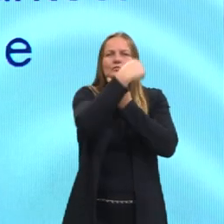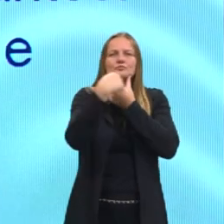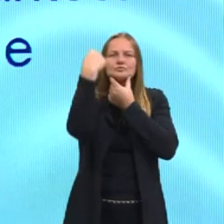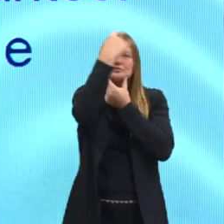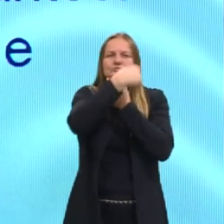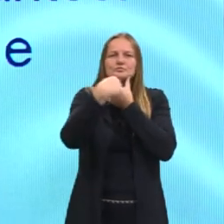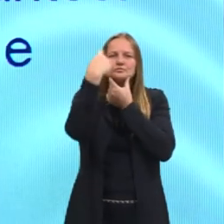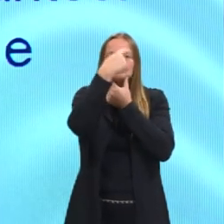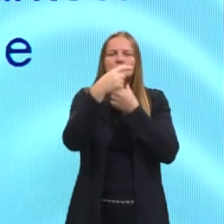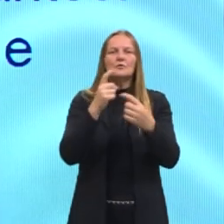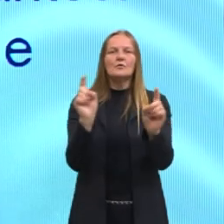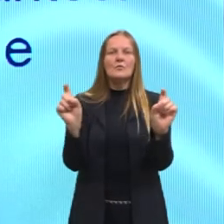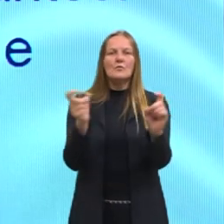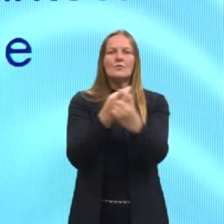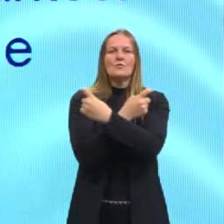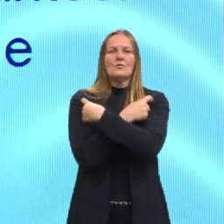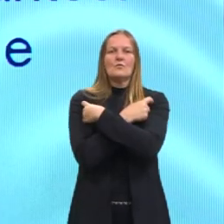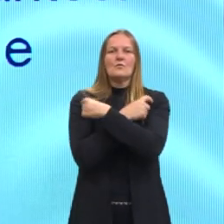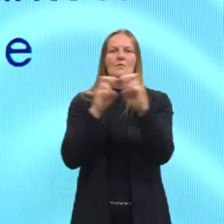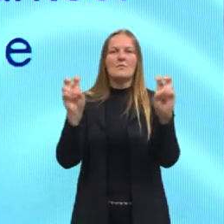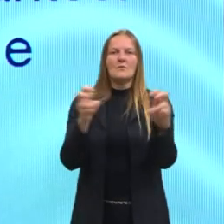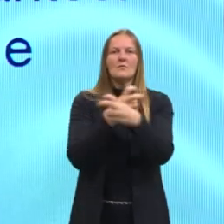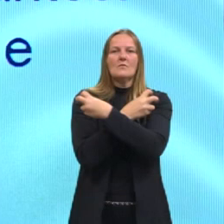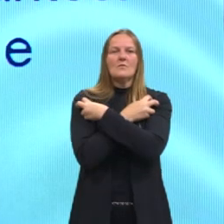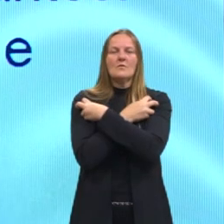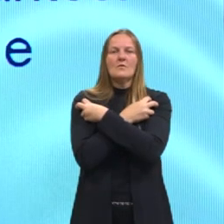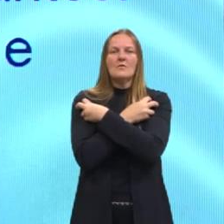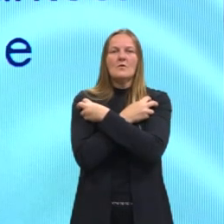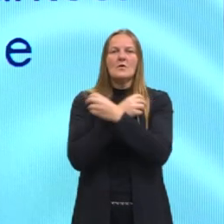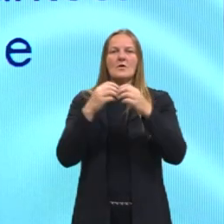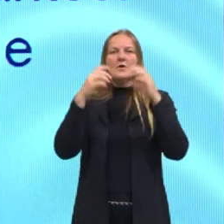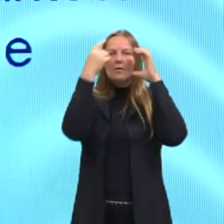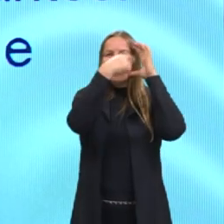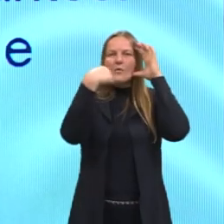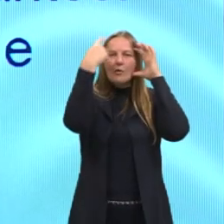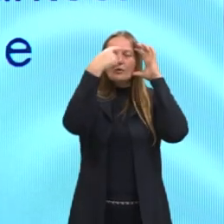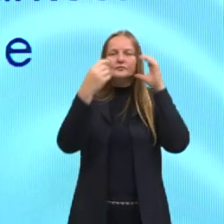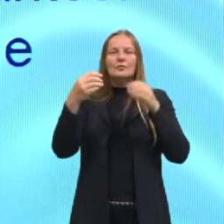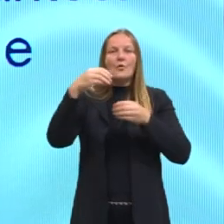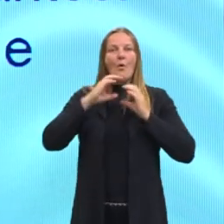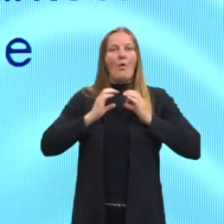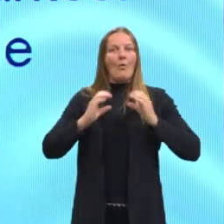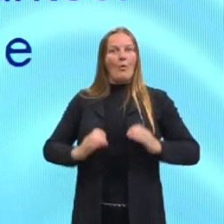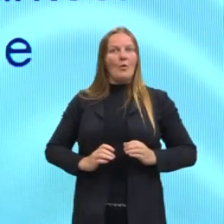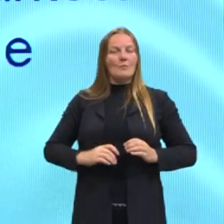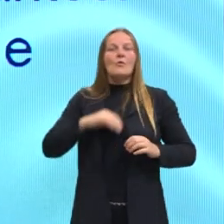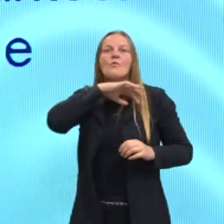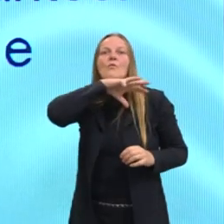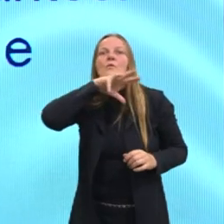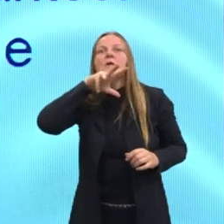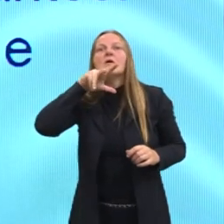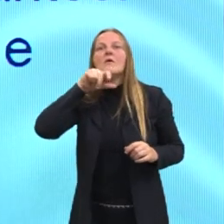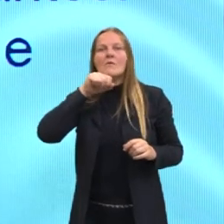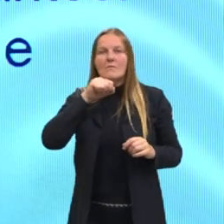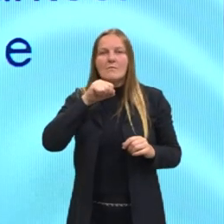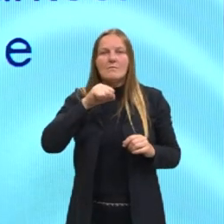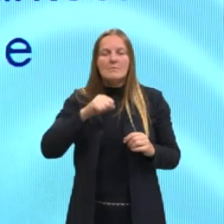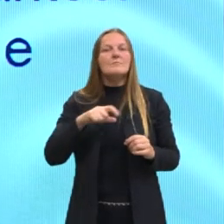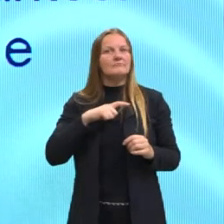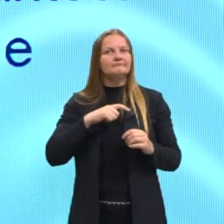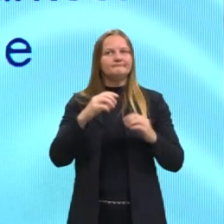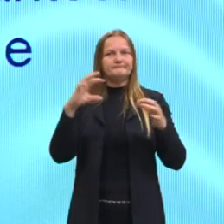do faraó retratado no corpo de um leão na então tem essa característica também do Povo Egito e a gente